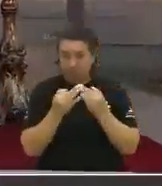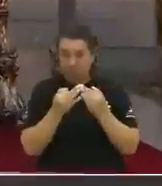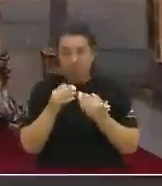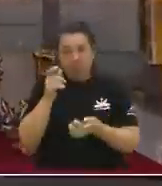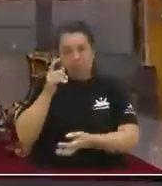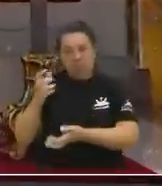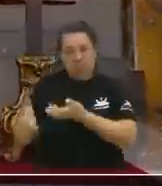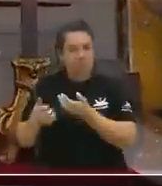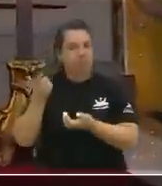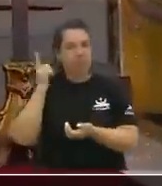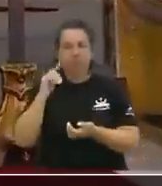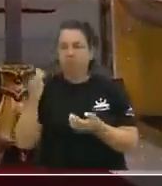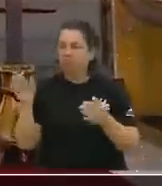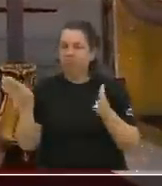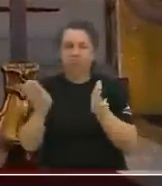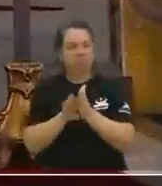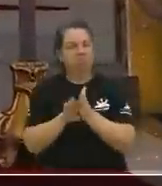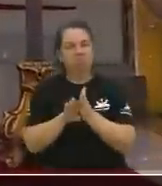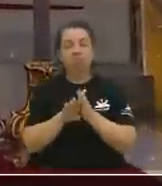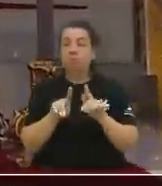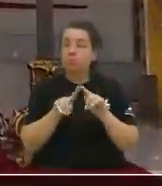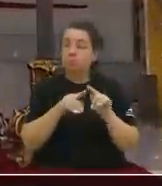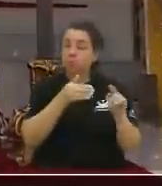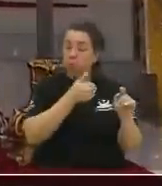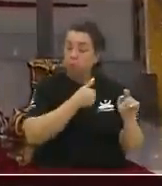trabalho. Mas um governo